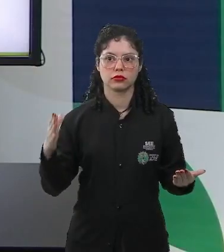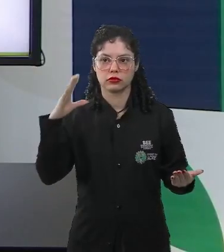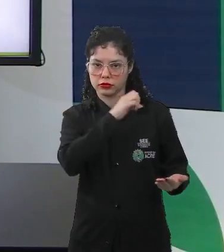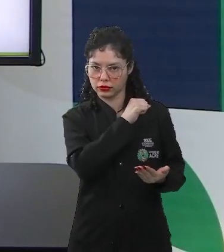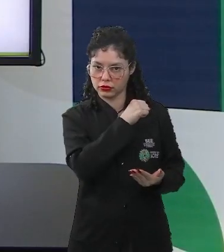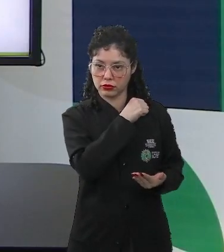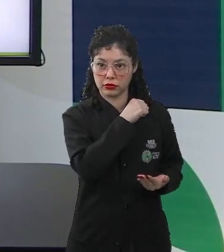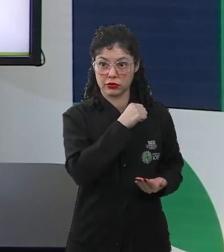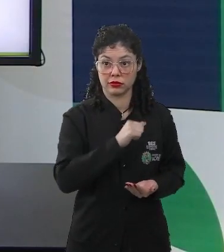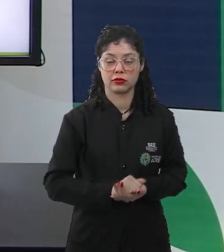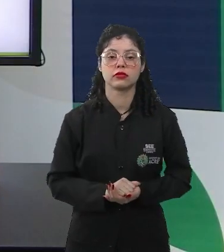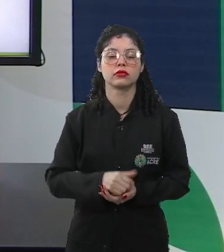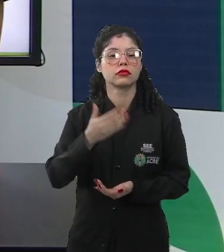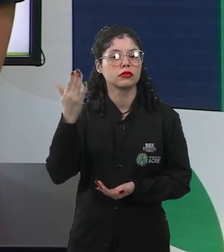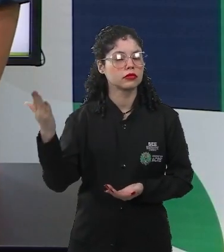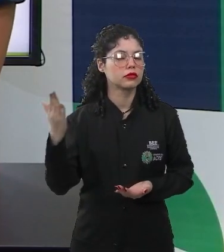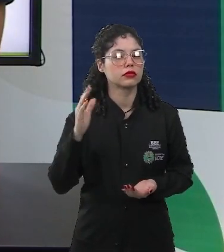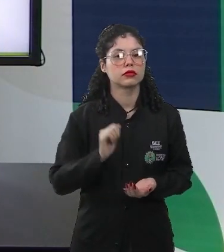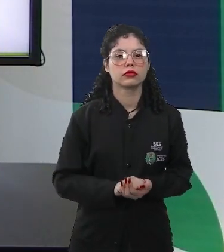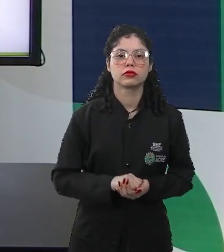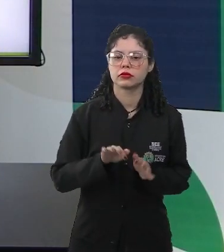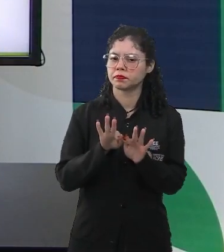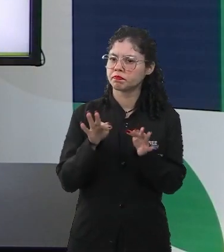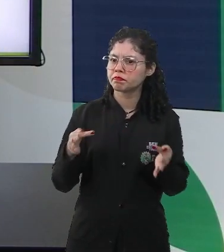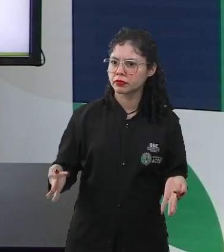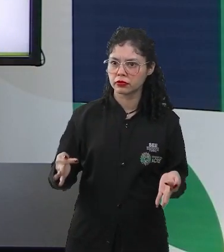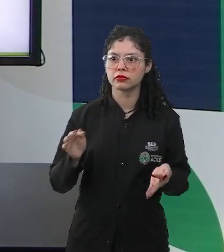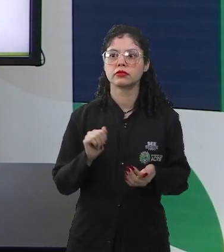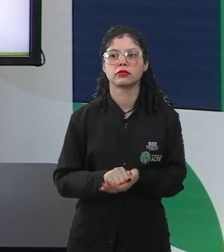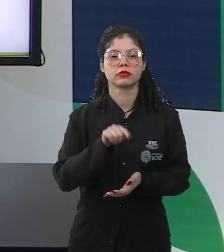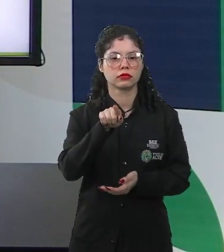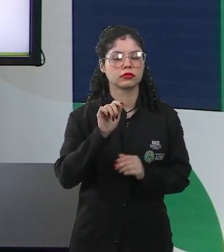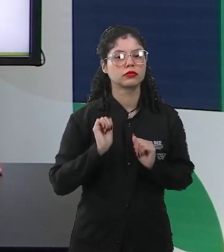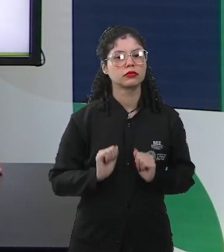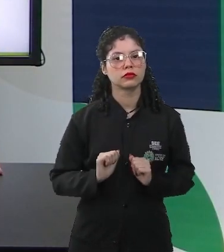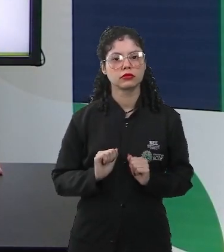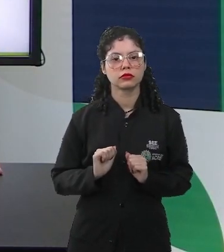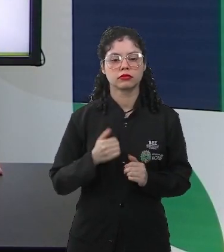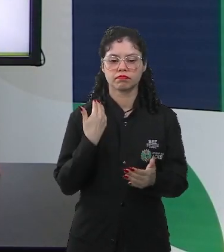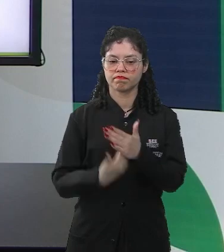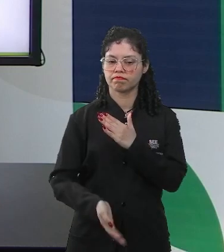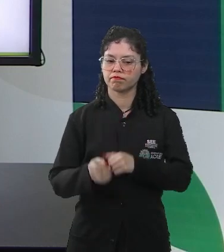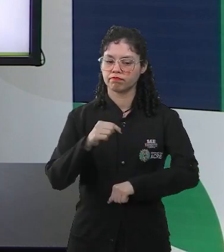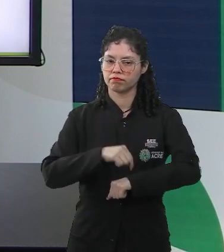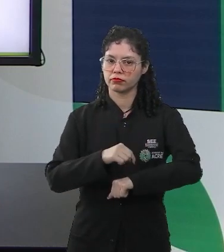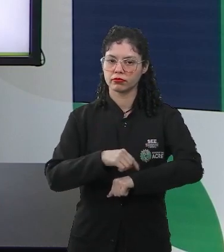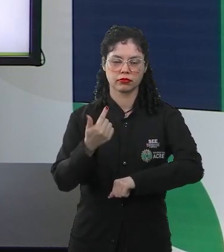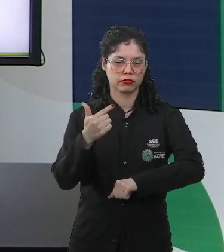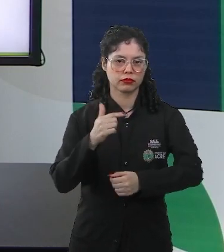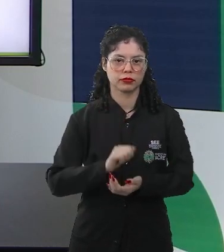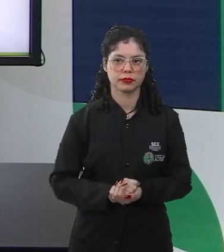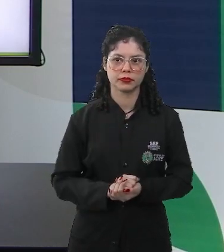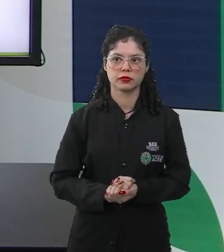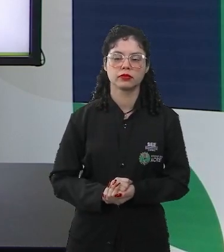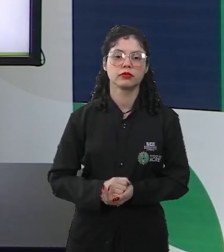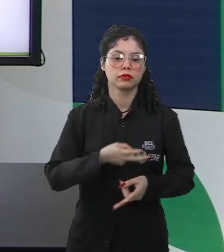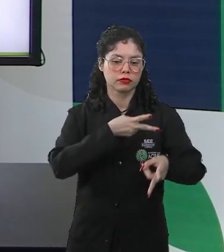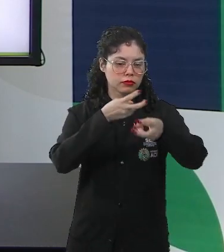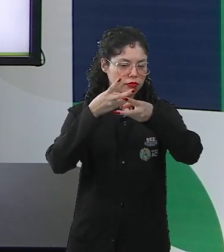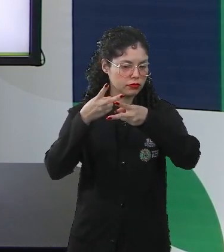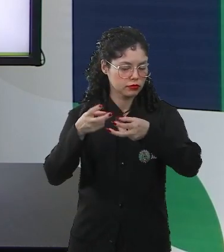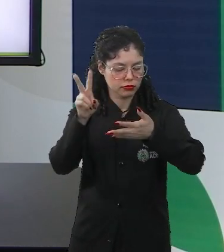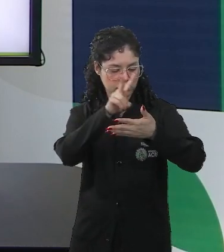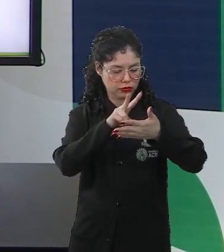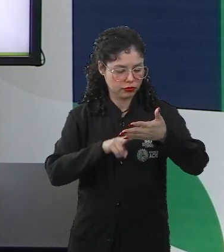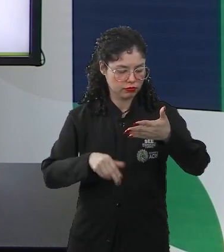rápido. Essa questão é bastante simples e você não perde tempo nela. Leia a questão, observe o que está